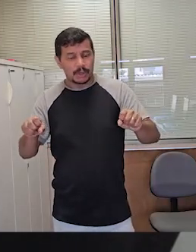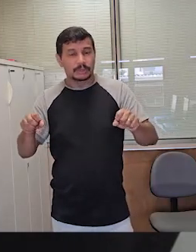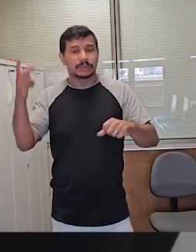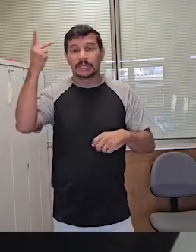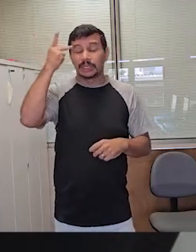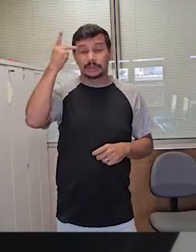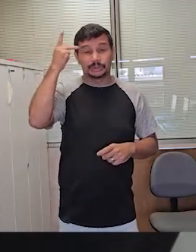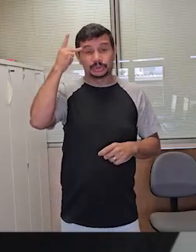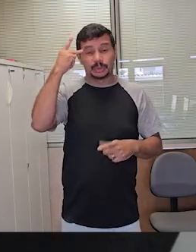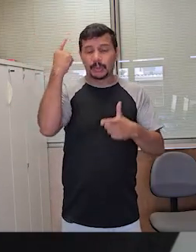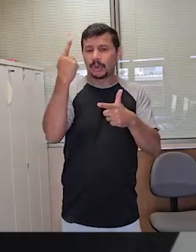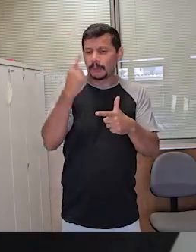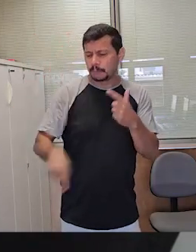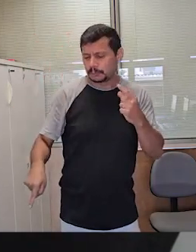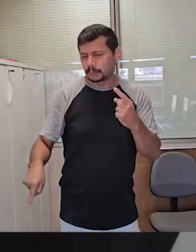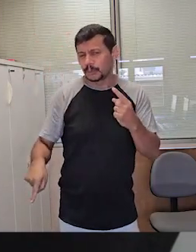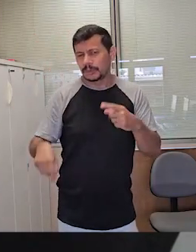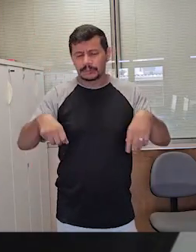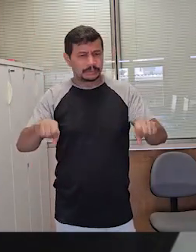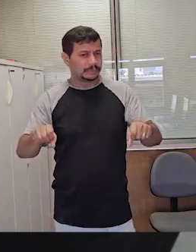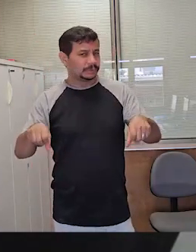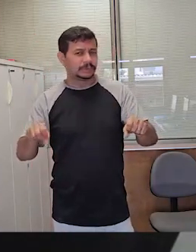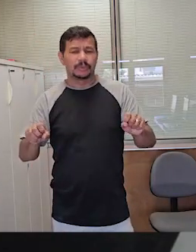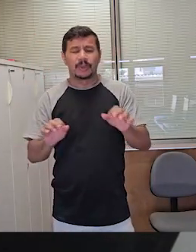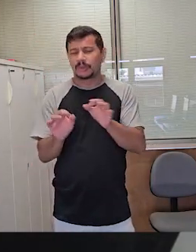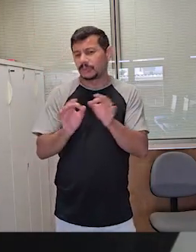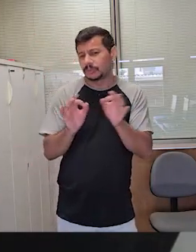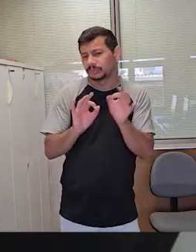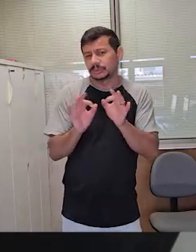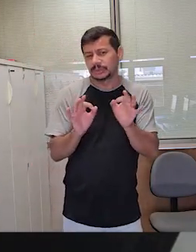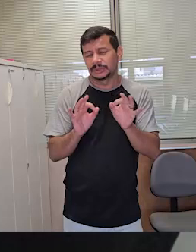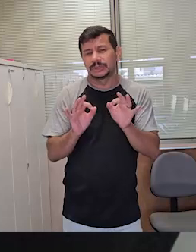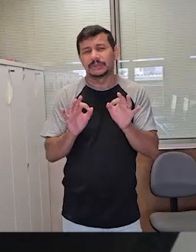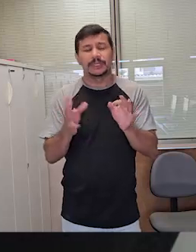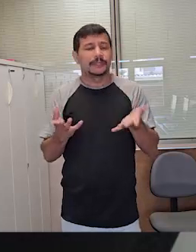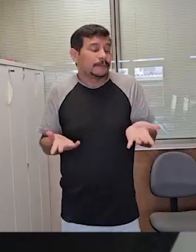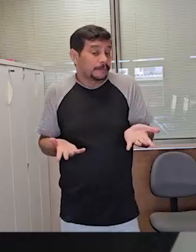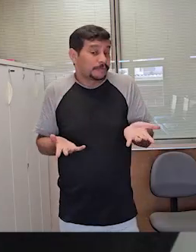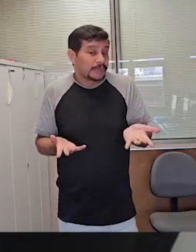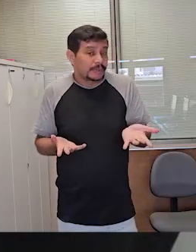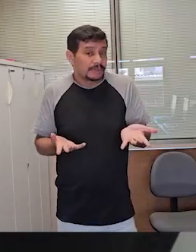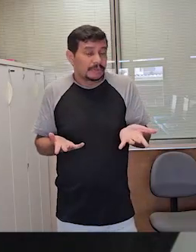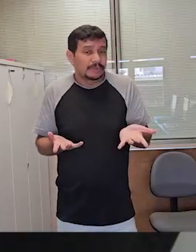proibida a questão do mototáxi, né? Acho que é mais uma questão política, mas entrando no fato